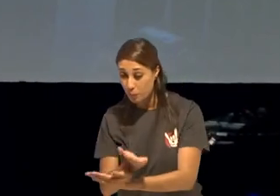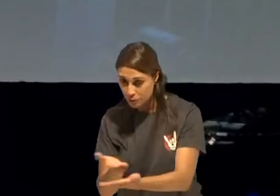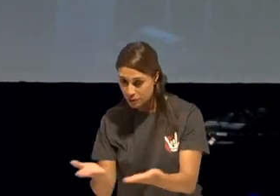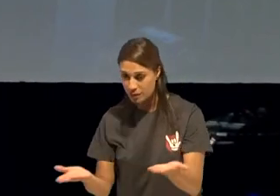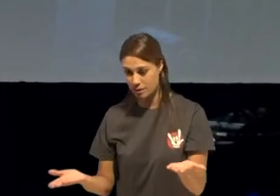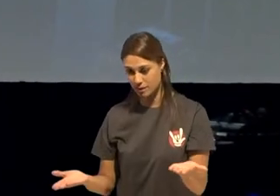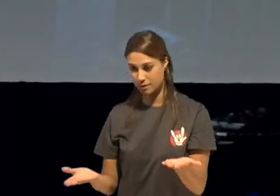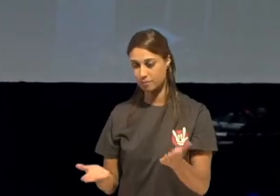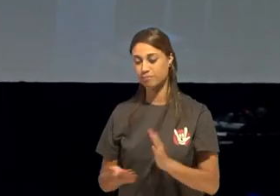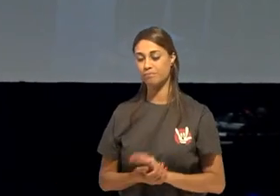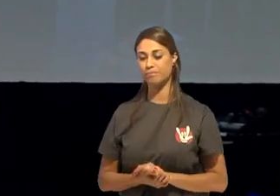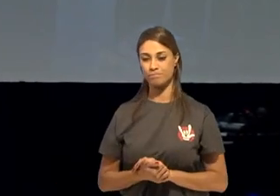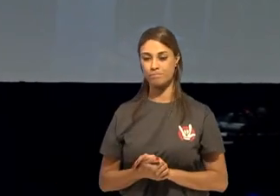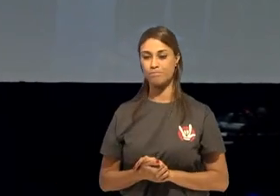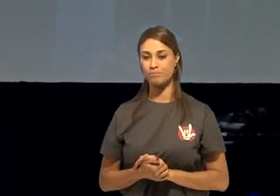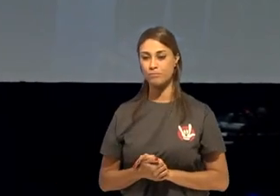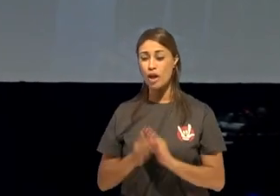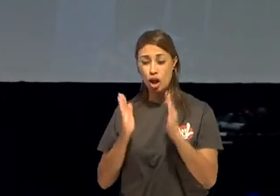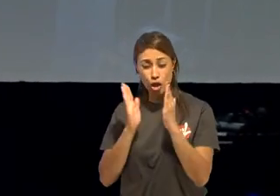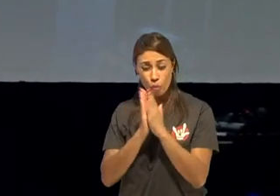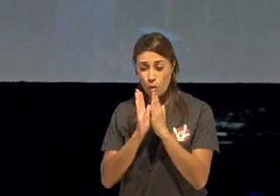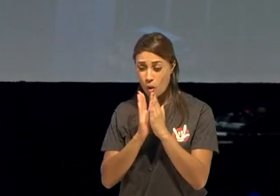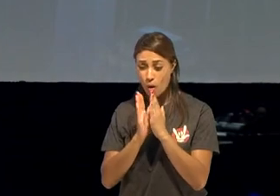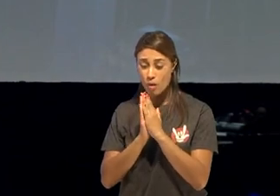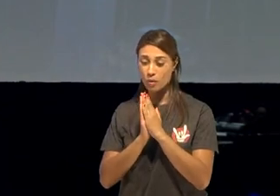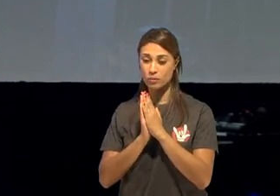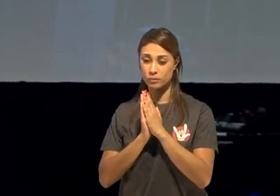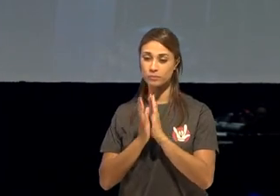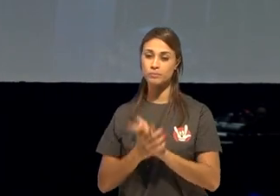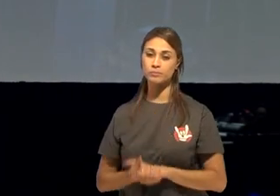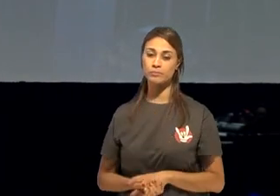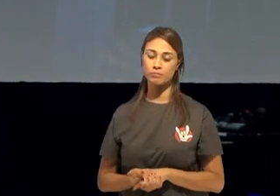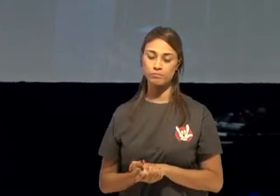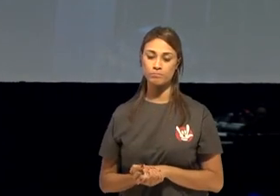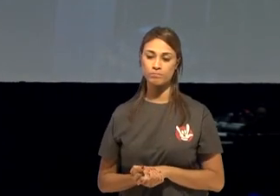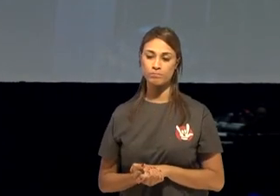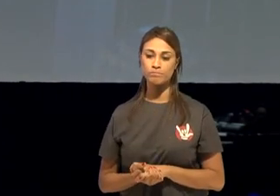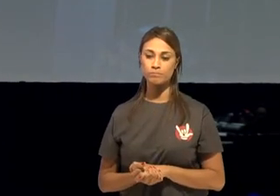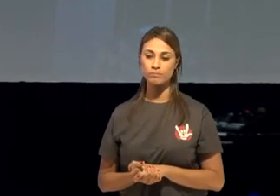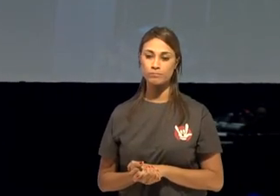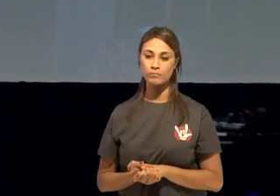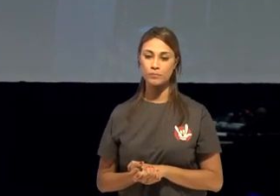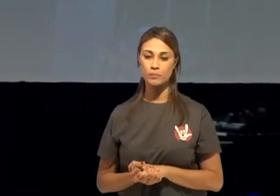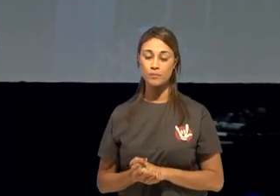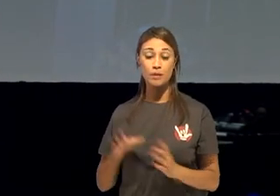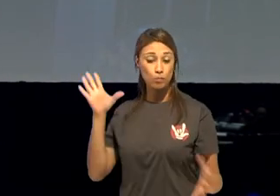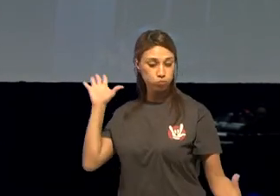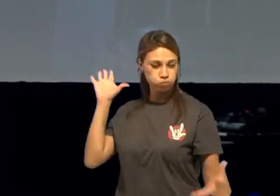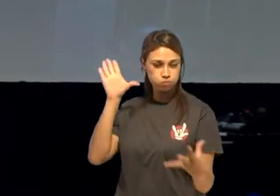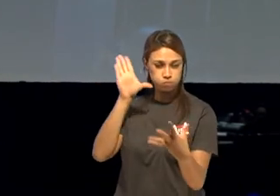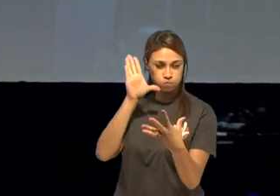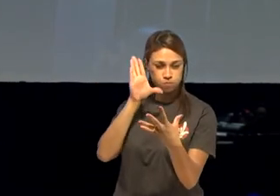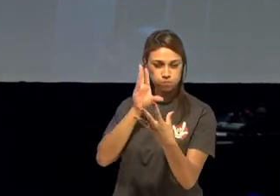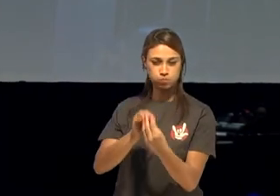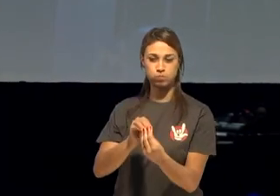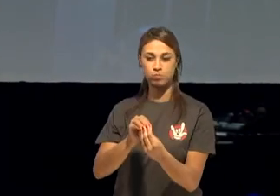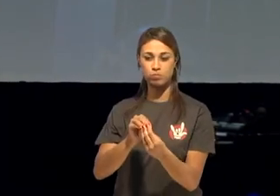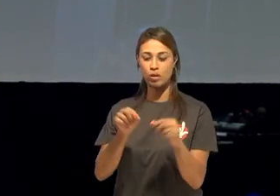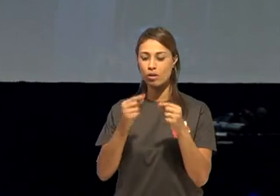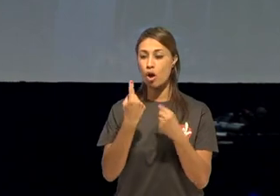resumir a profundidade de Paulo com os homens, eu resumia em apenas um versículo.